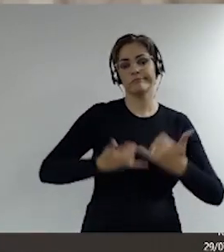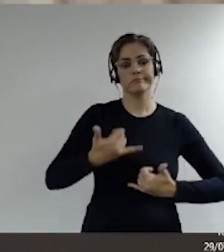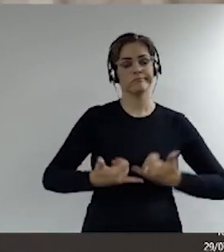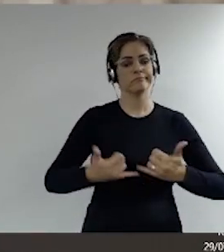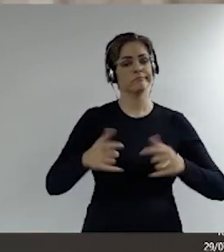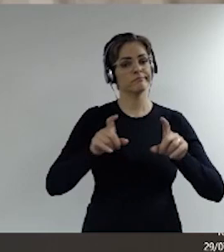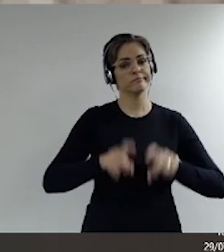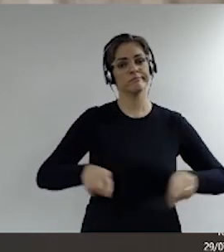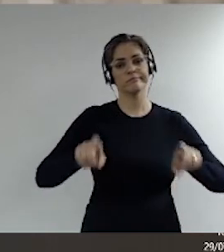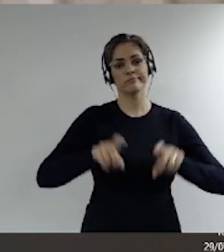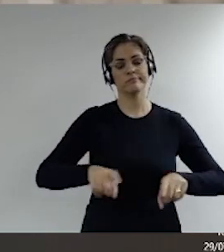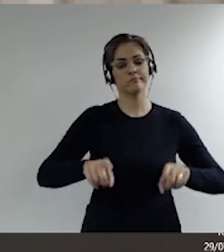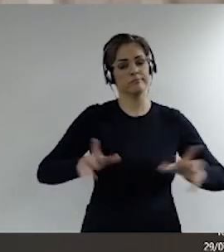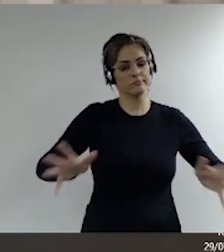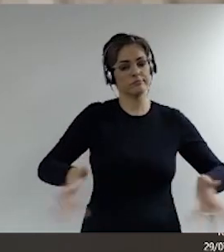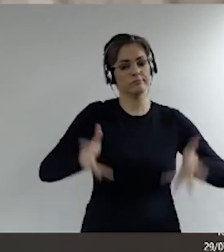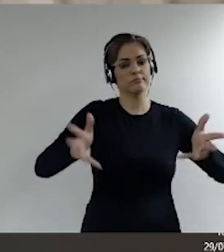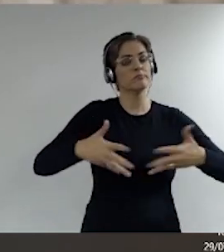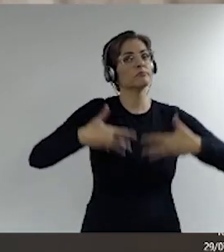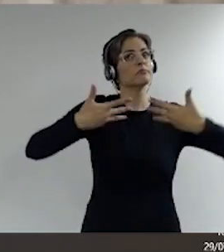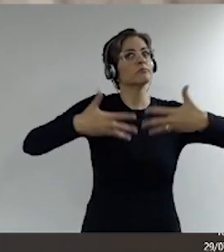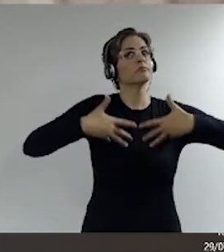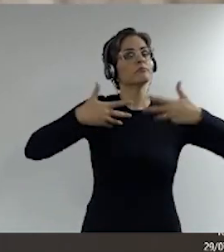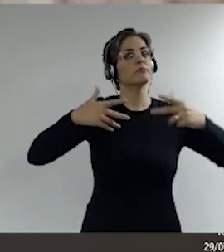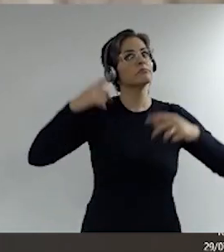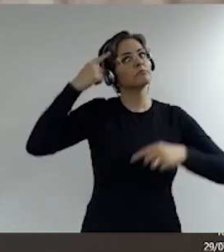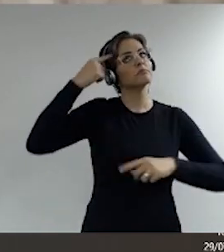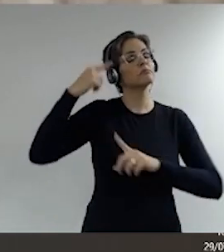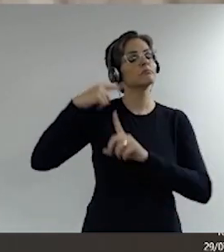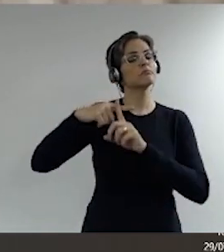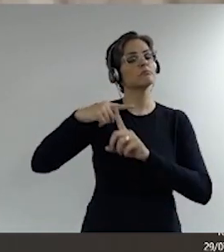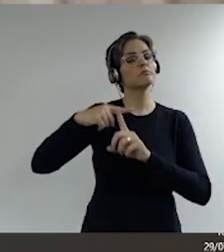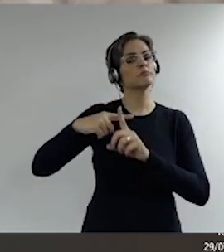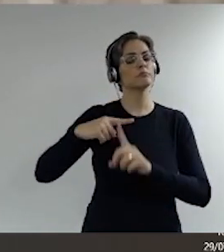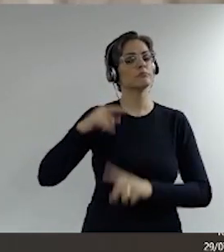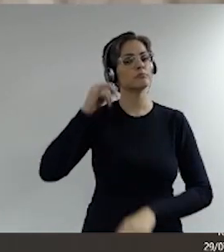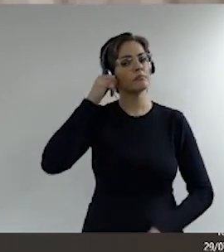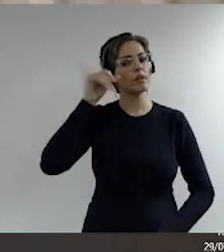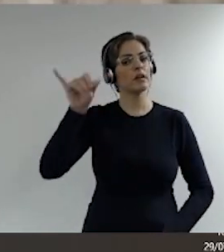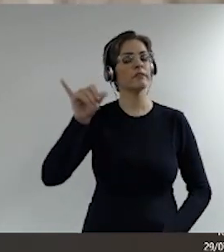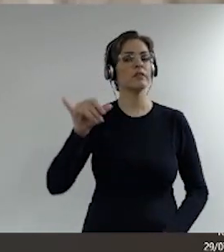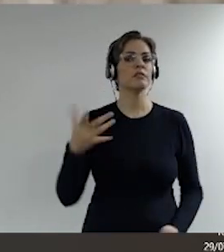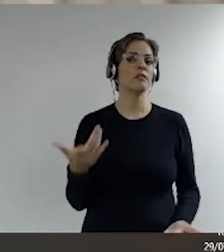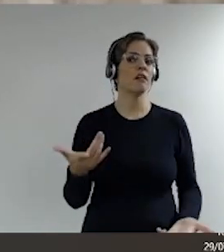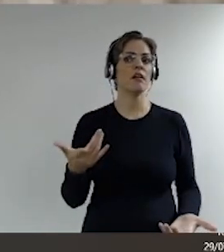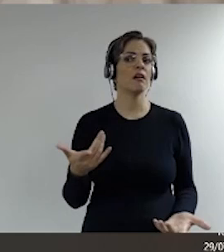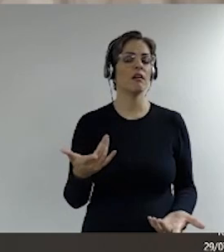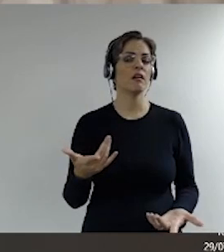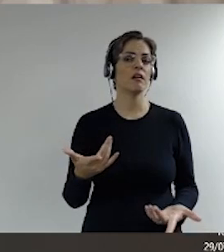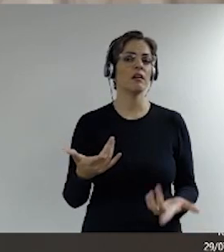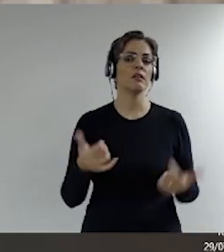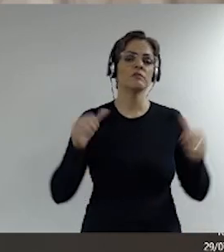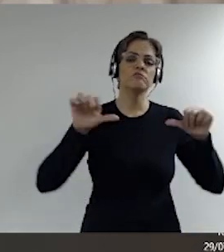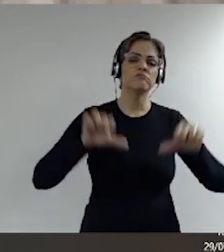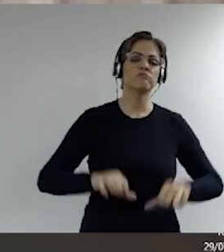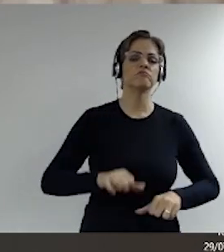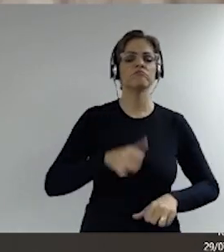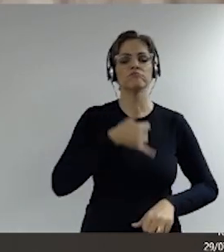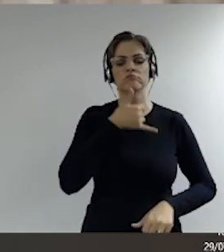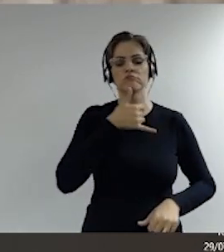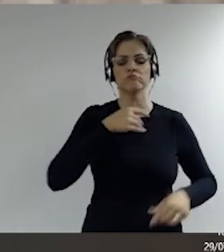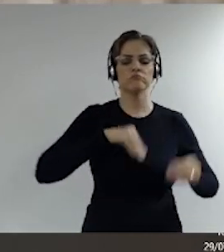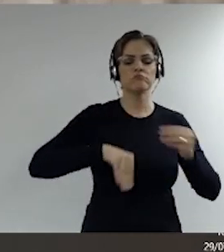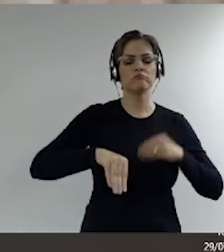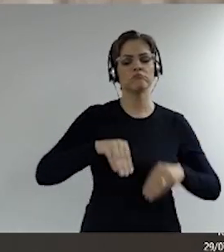para as pessoas estarem envolvidas com atividades positivas e, por consequência, não terem oportunidade de ficarem tristes,